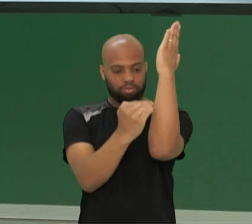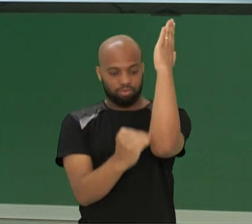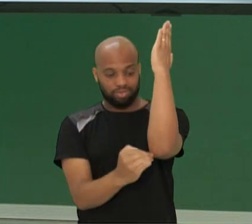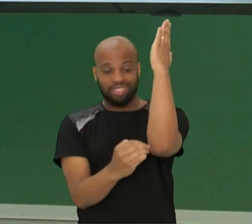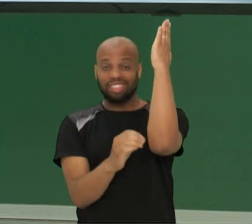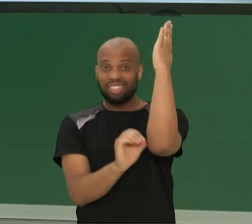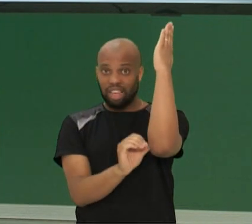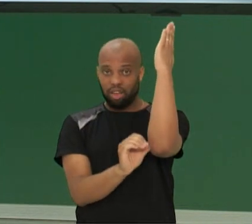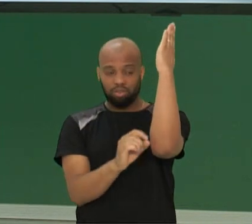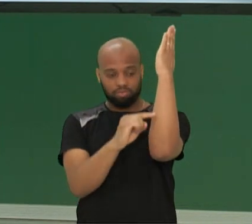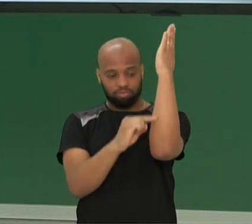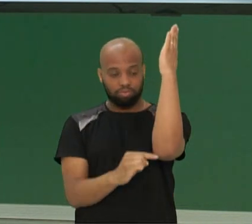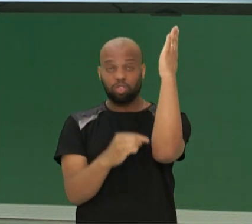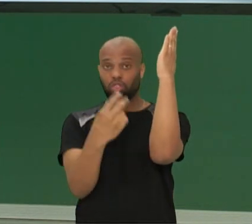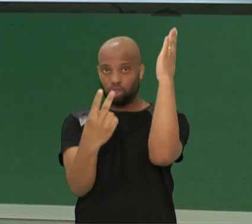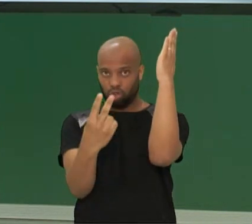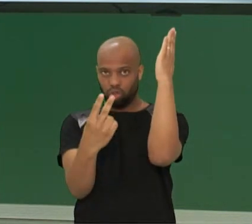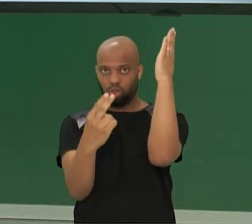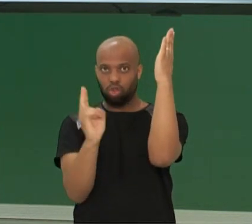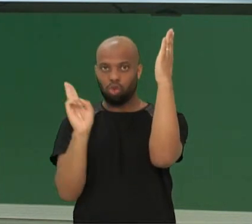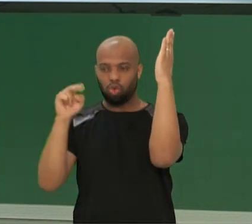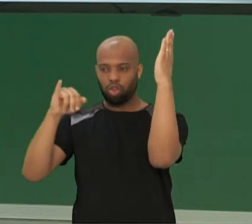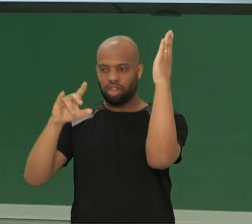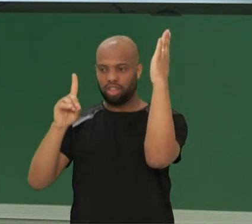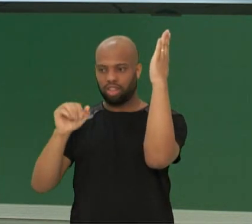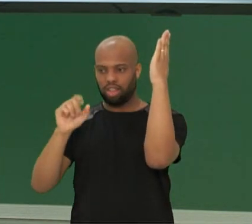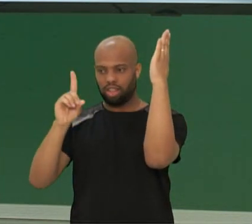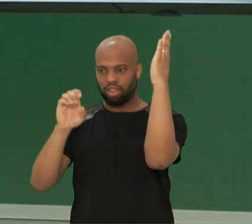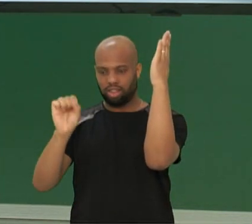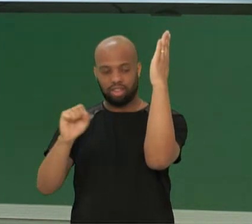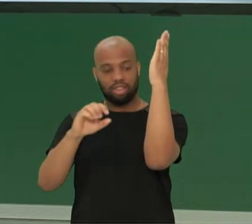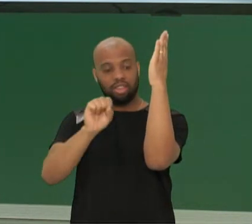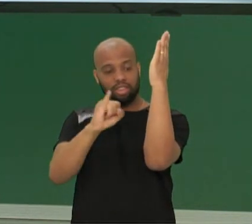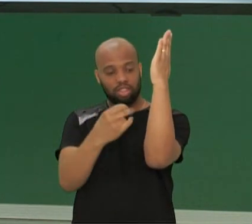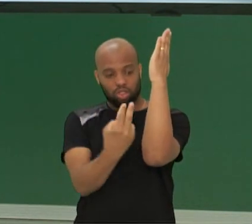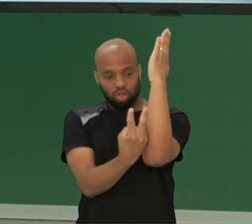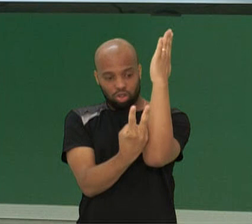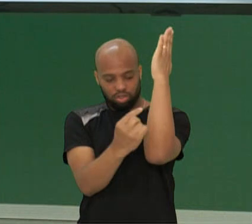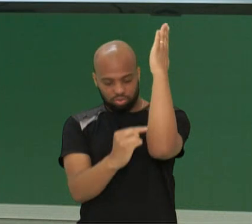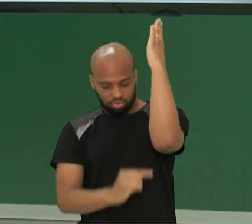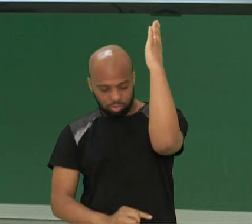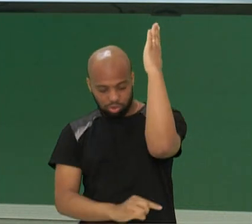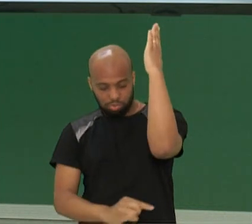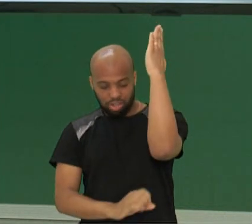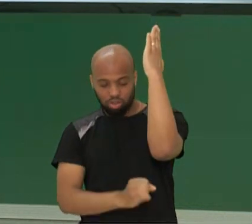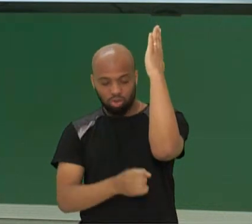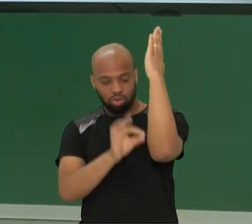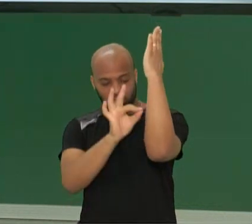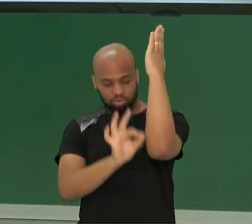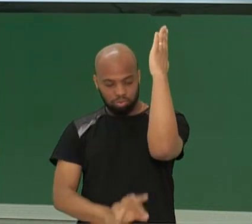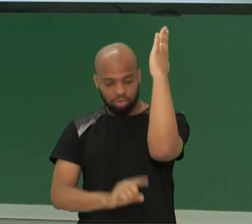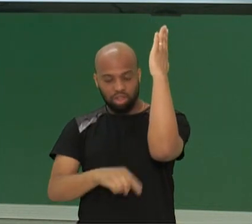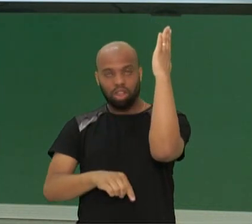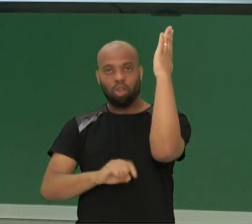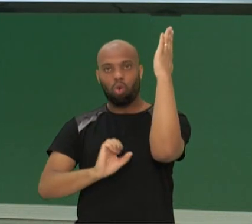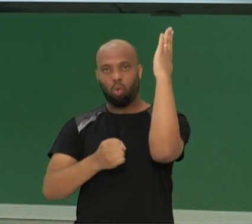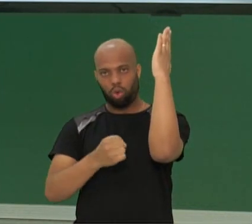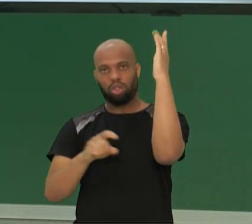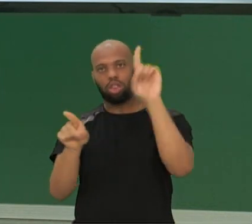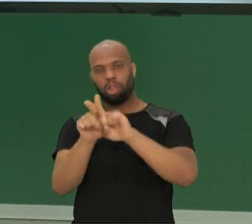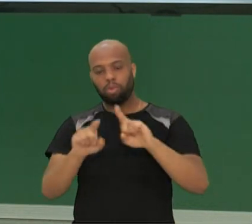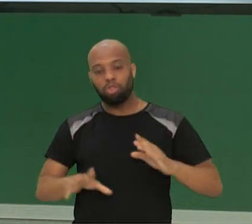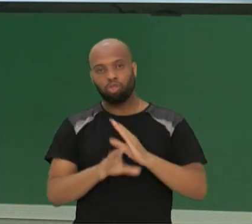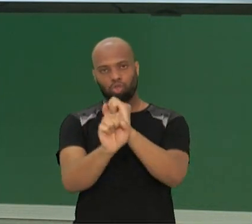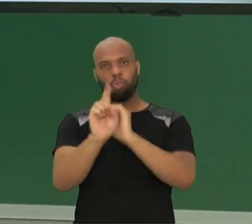eu andei 2 unidades. Se eu andar do 0 até o menos 8, eu andei 8 unidades. Então, 8 mais 2 são